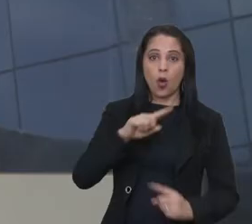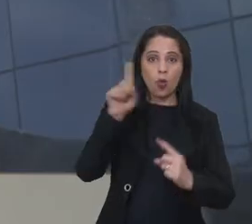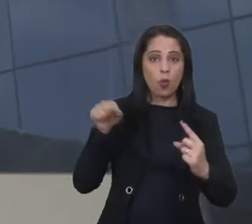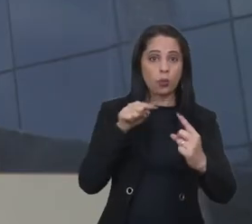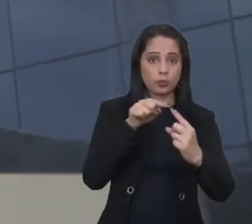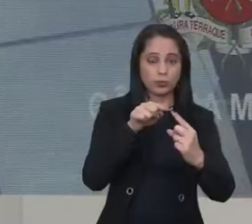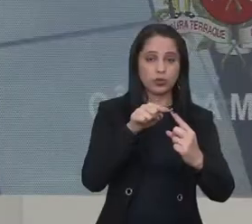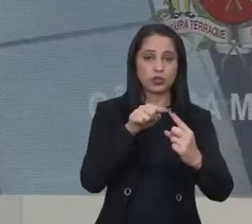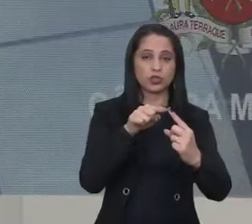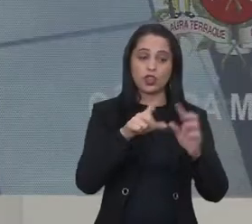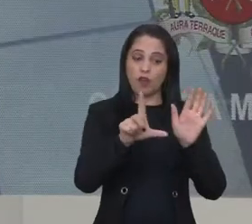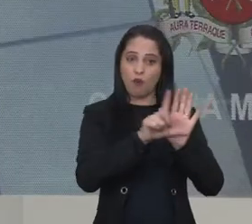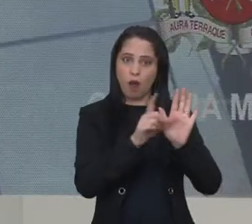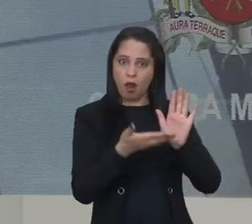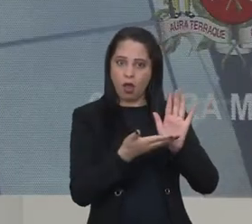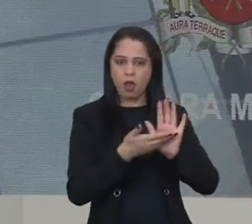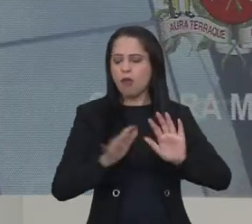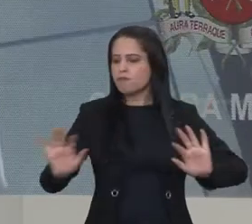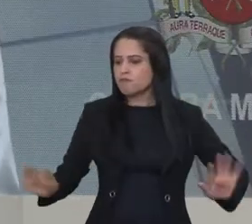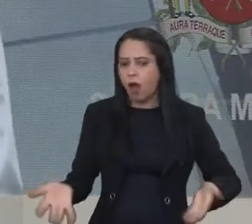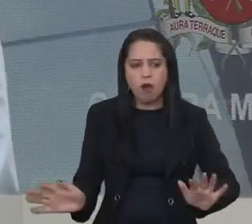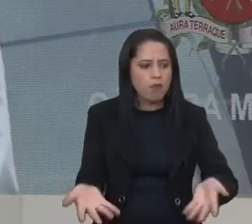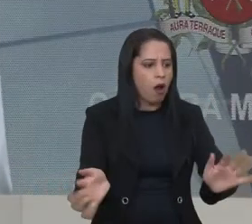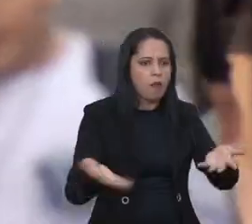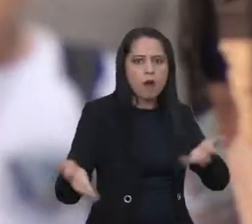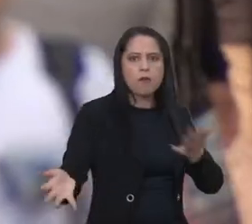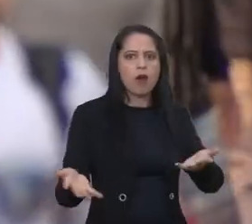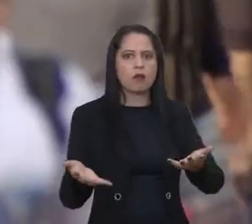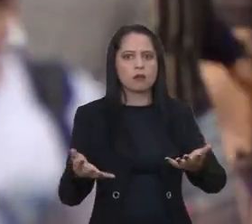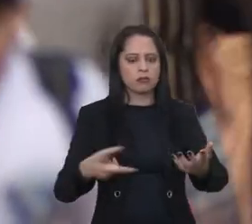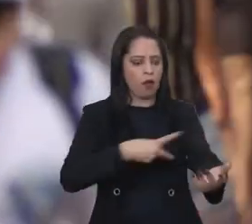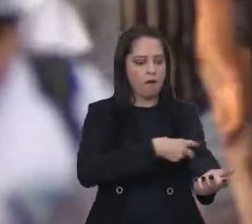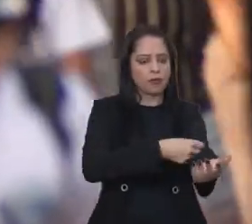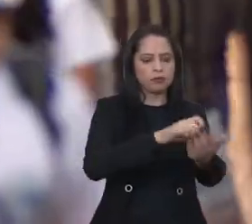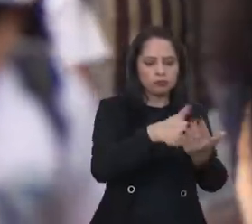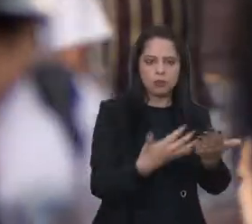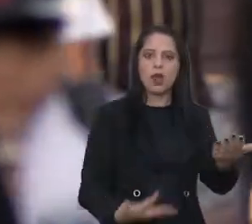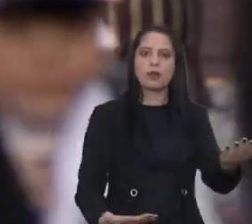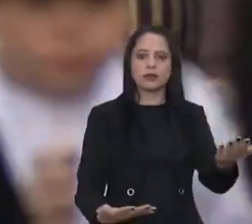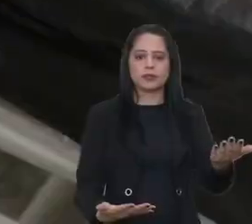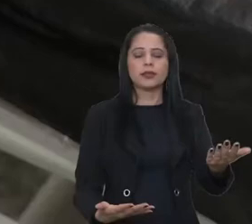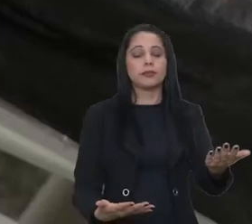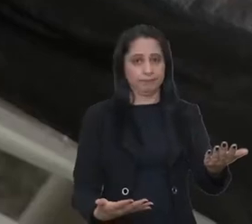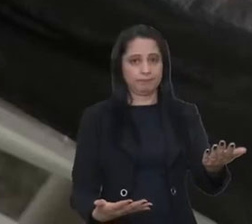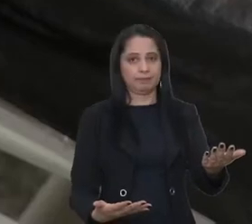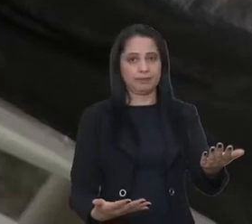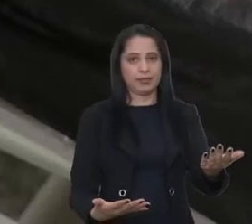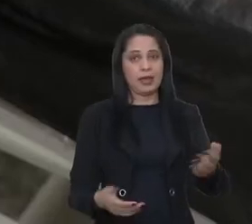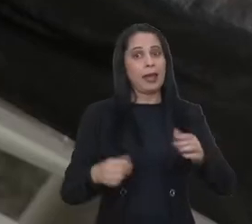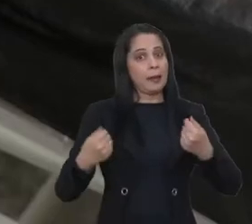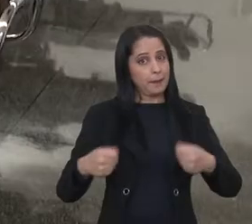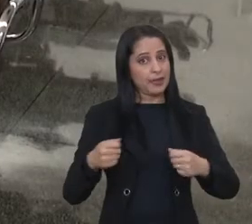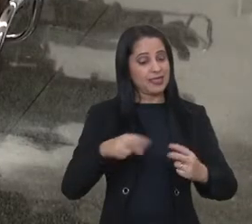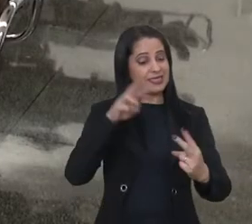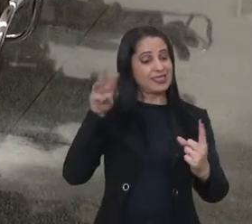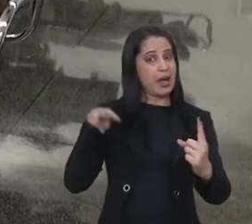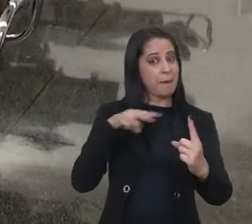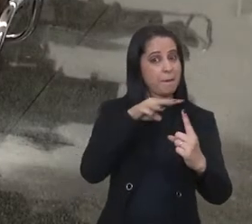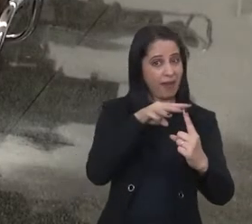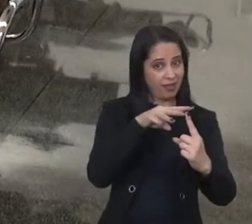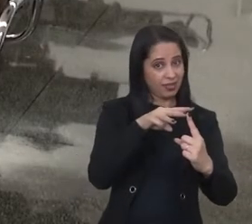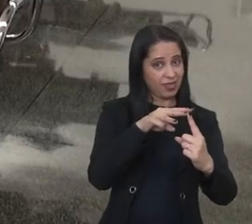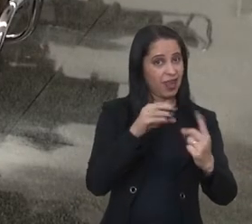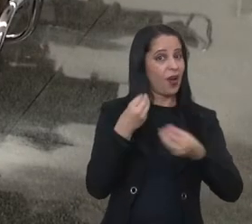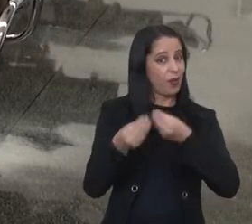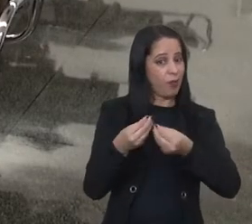para o parlamentar o foco da ação tem como é incentivar a todos para se tornarem doadores de sangue em um dos